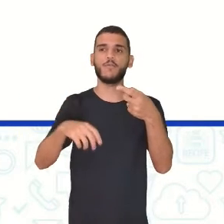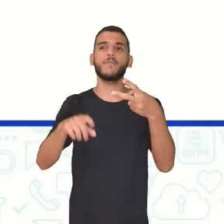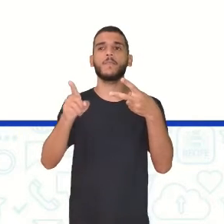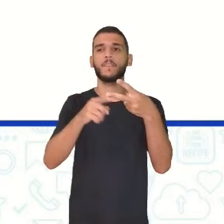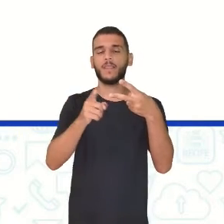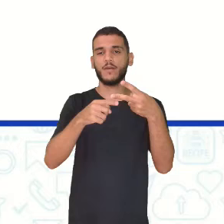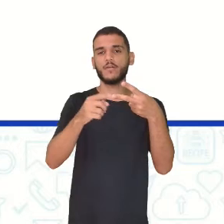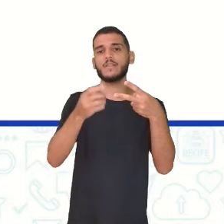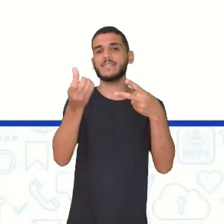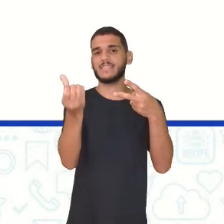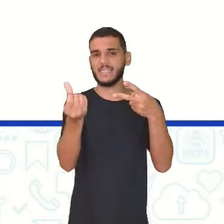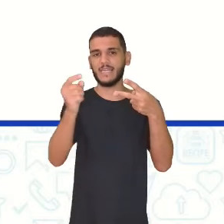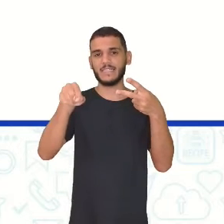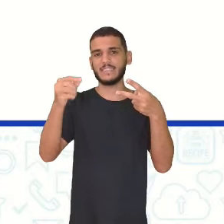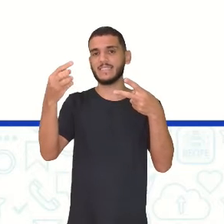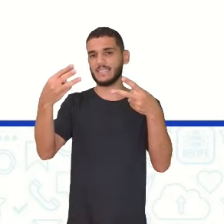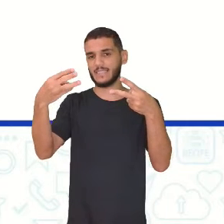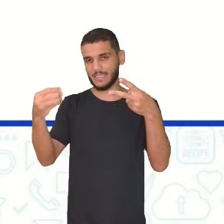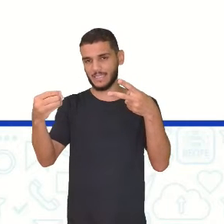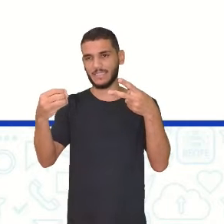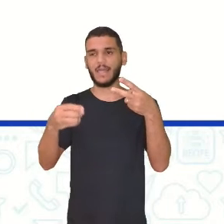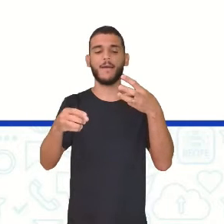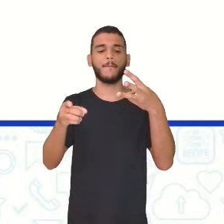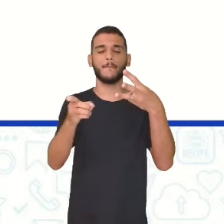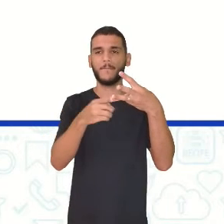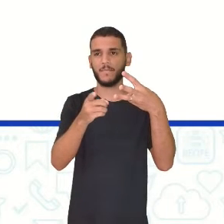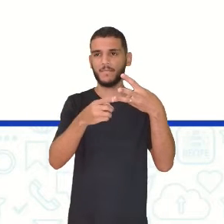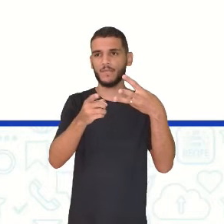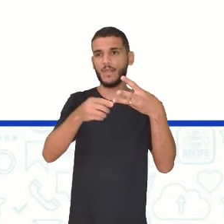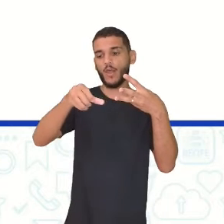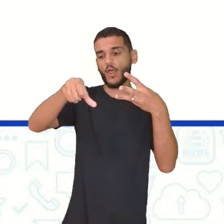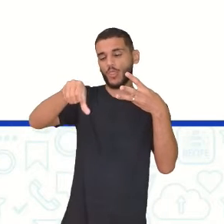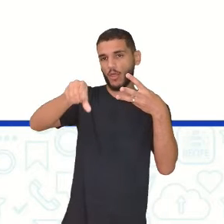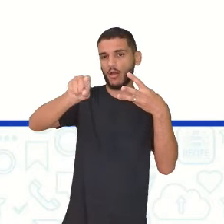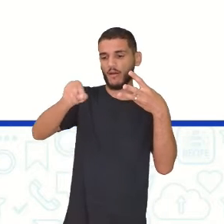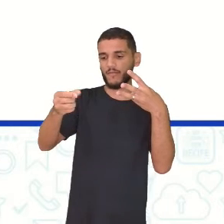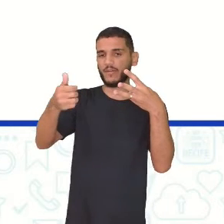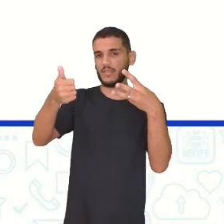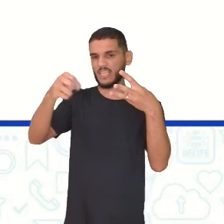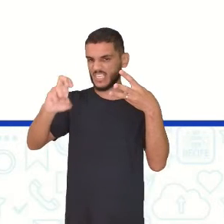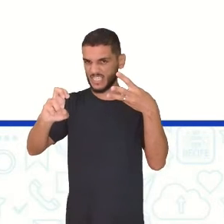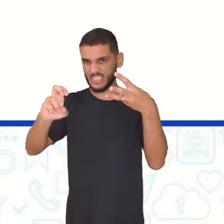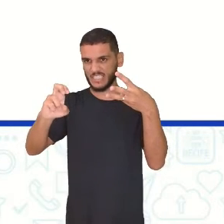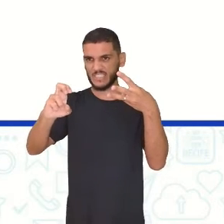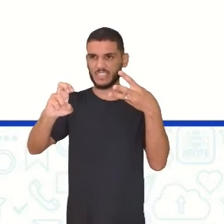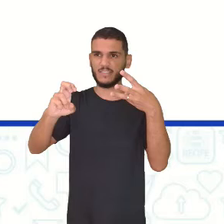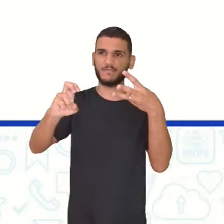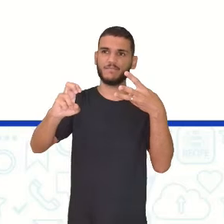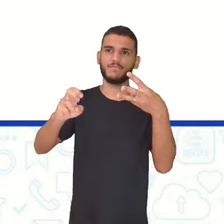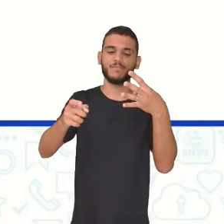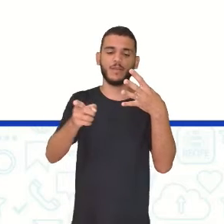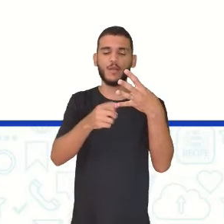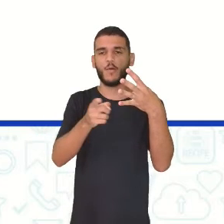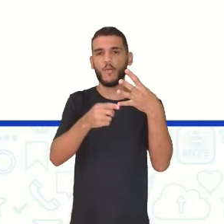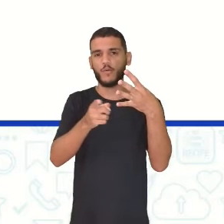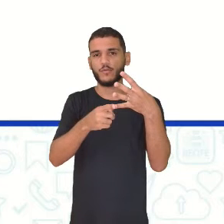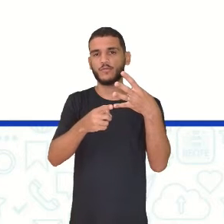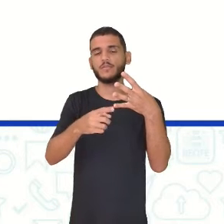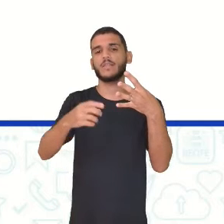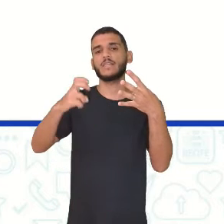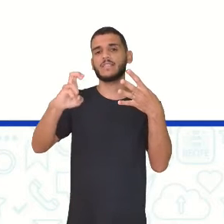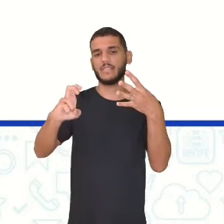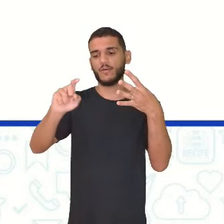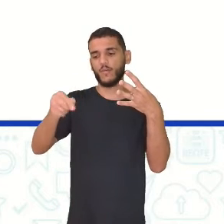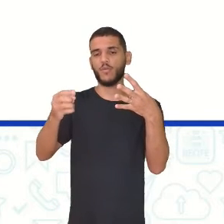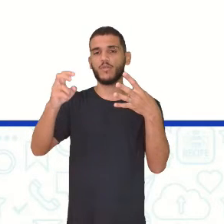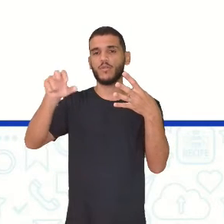R$ 6,30, o outro custa R$ 9,15, meu filho, e o outro